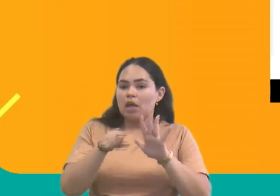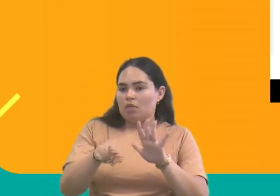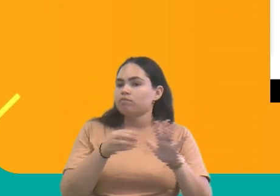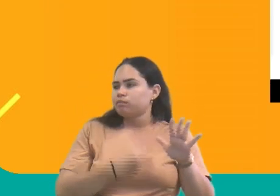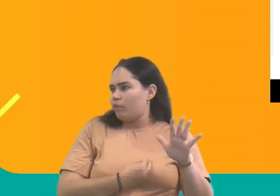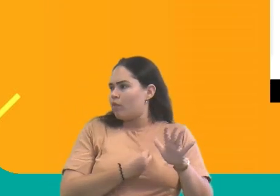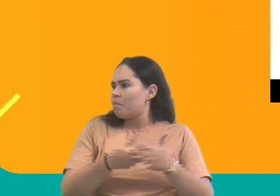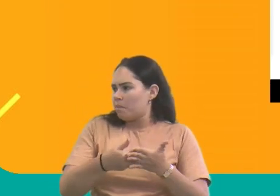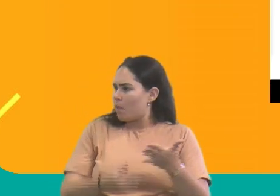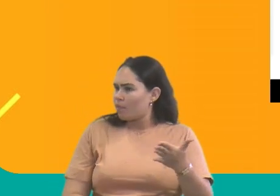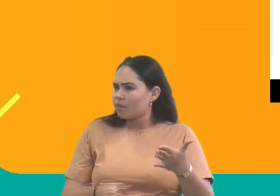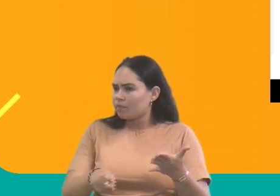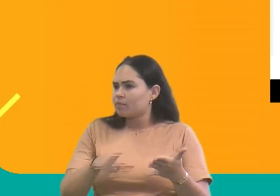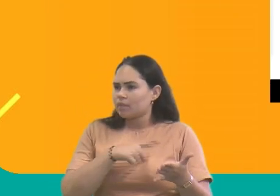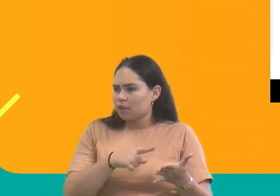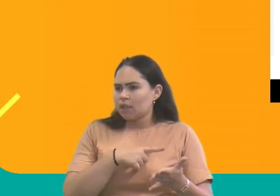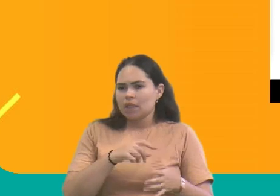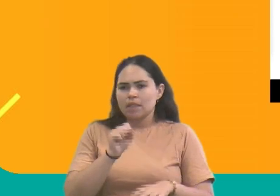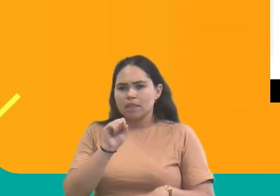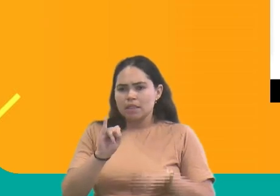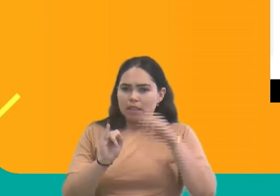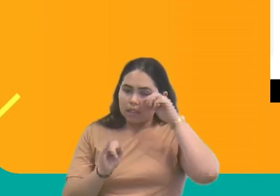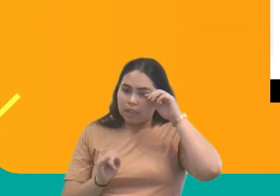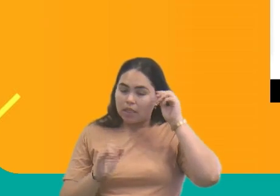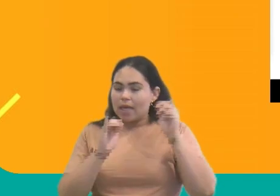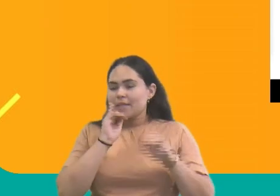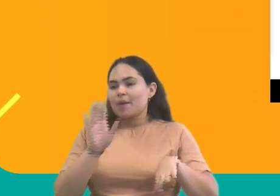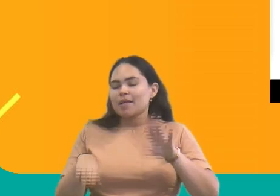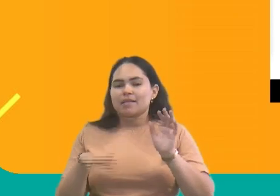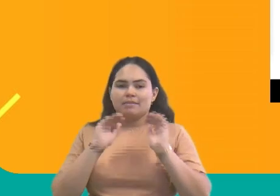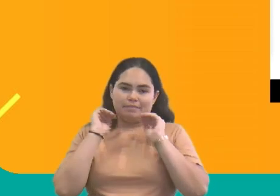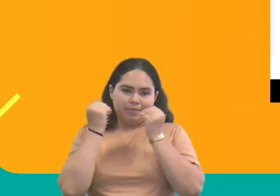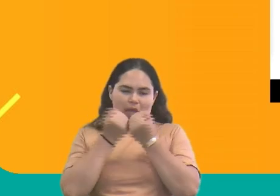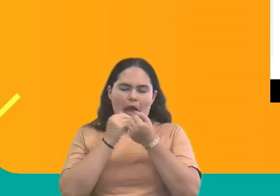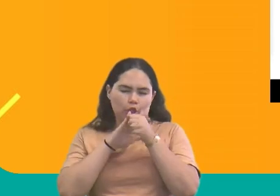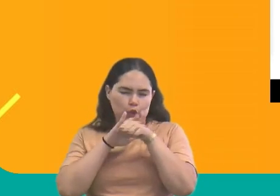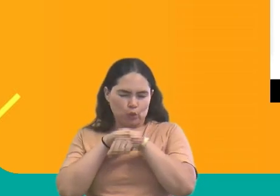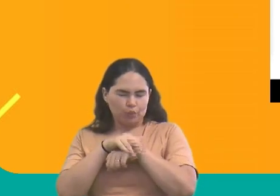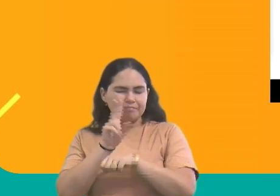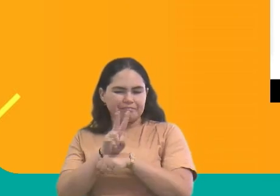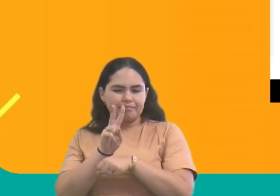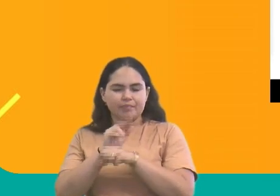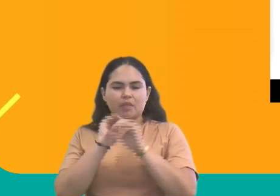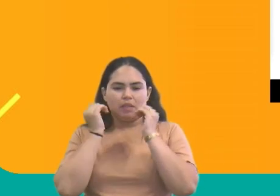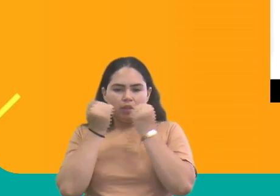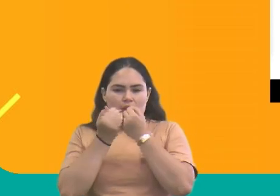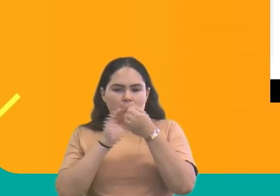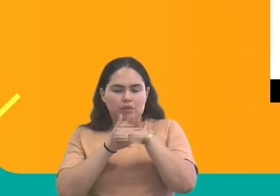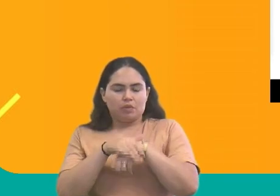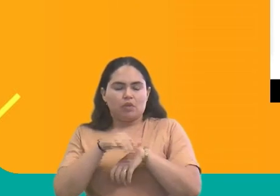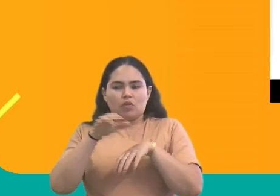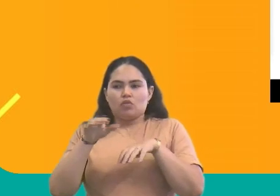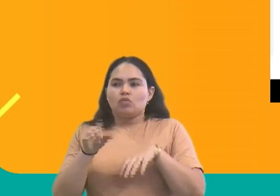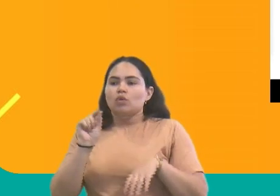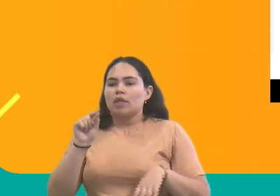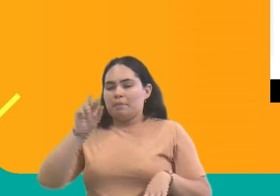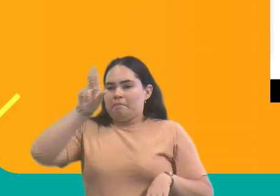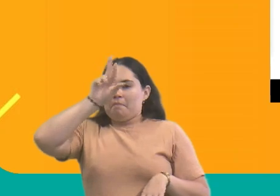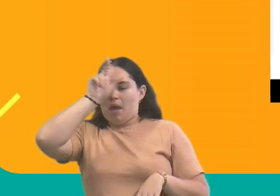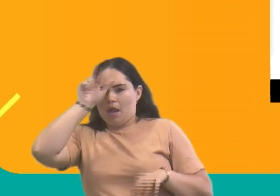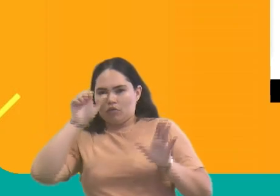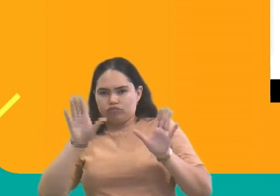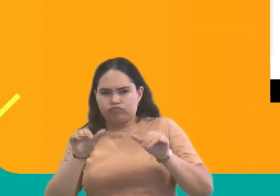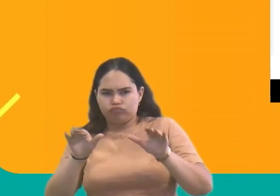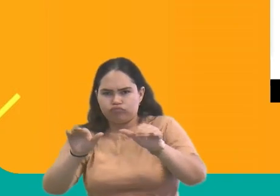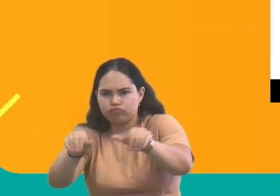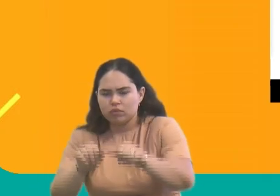prova. Digamos que entrou no seu quarto, Carol, à noite, você foi dormir, entrou uma barata voadora. Você tem